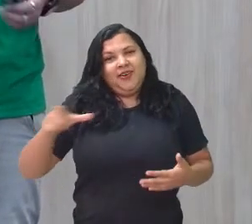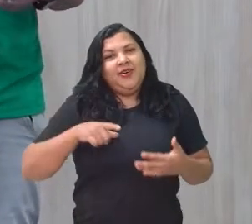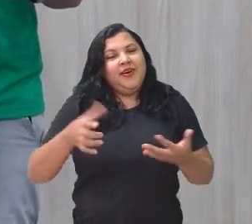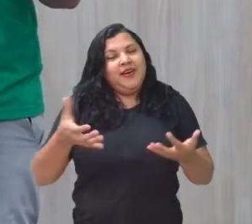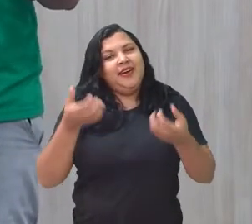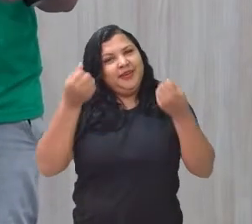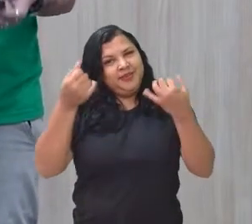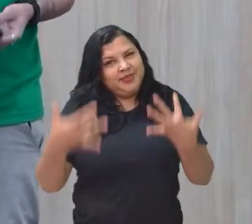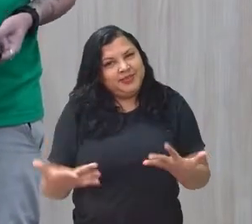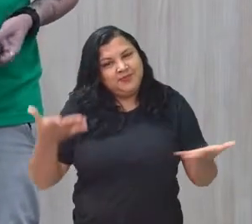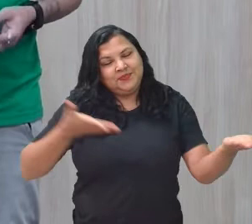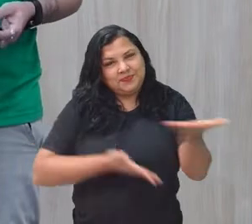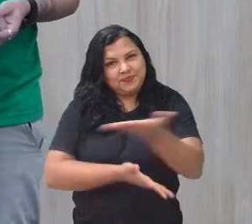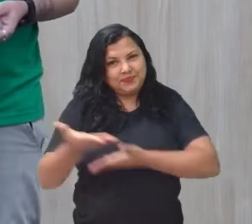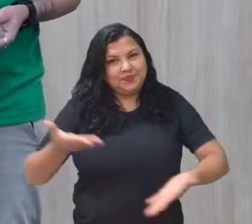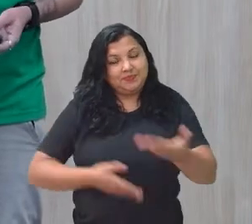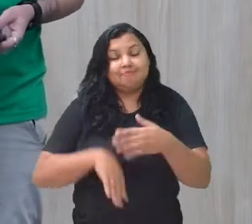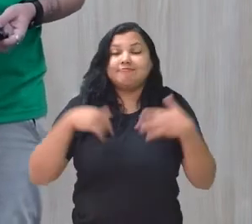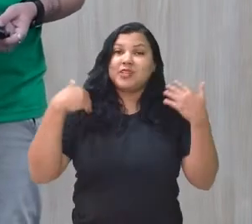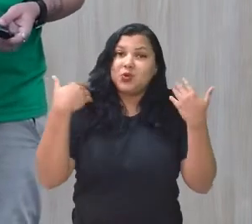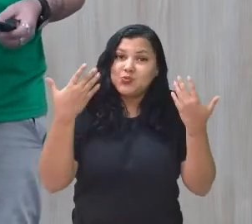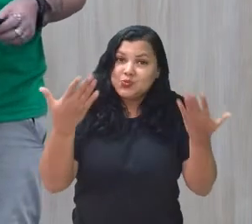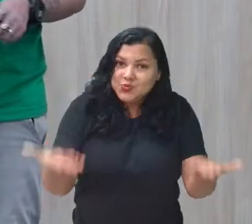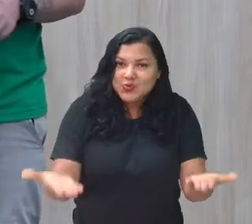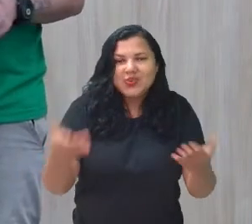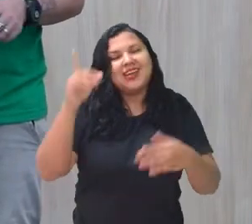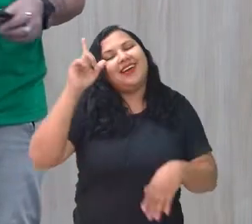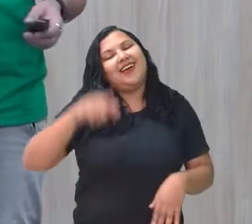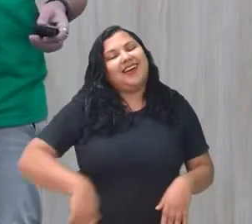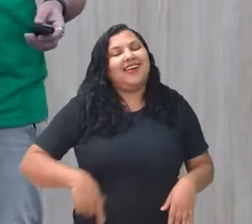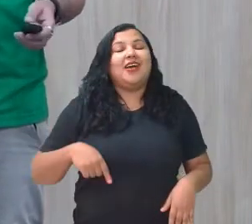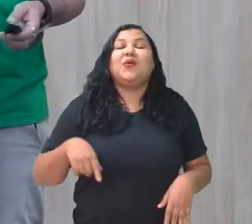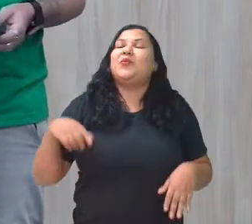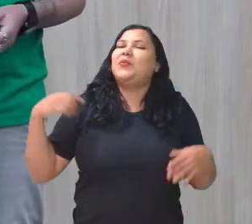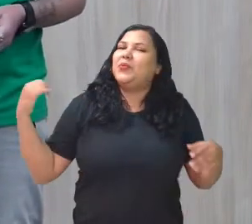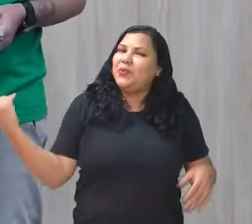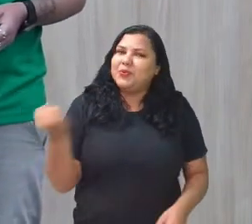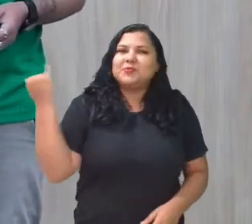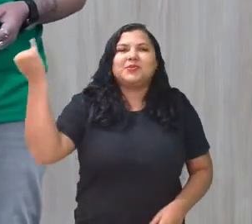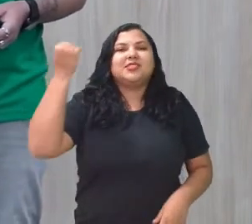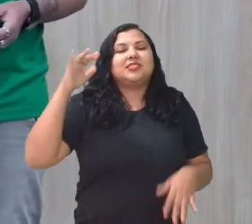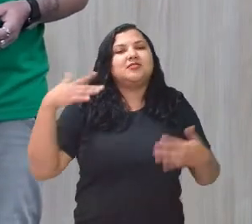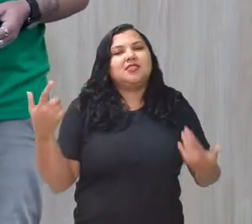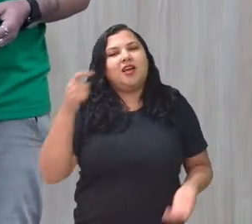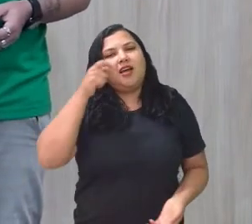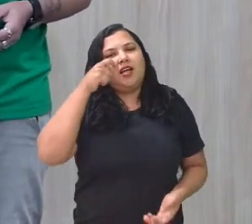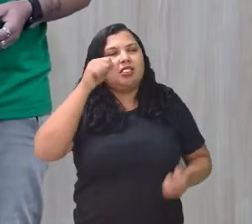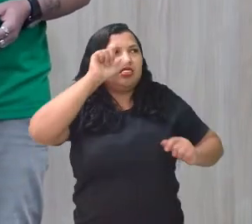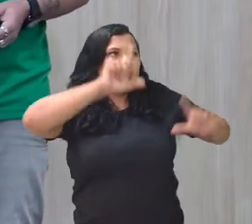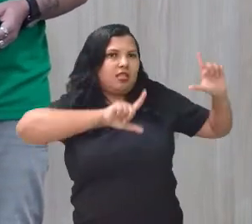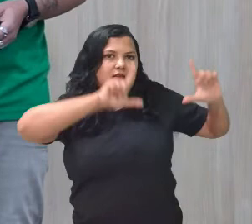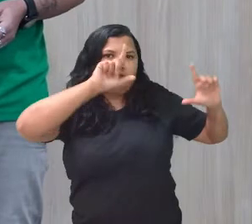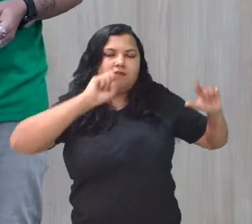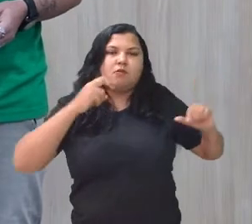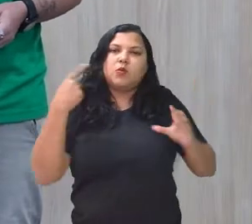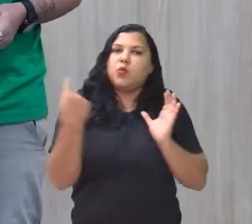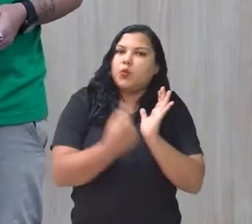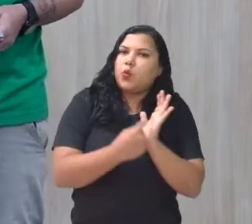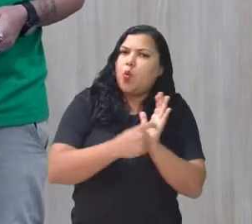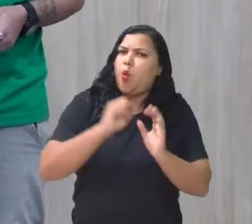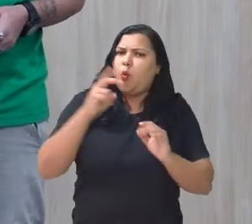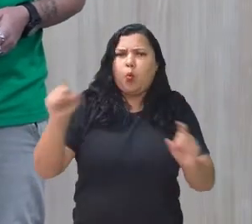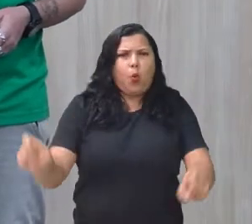falando que a participação, a sua participação na aula é o diferencial, né? Então, se você está assistindo pela TV, pelo aplicativo,